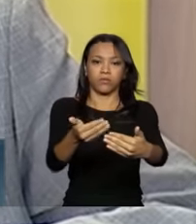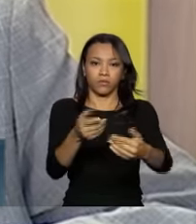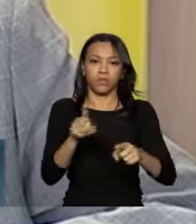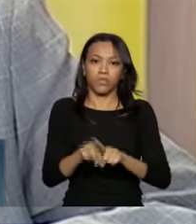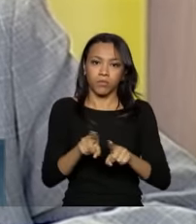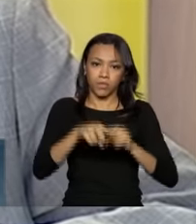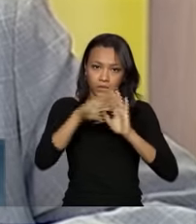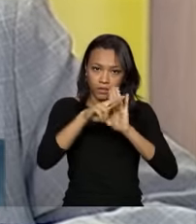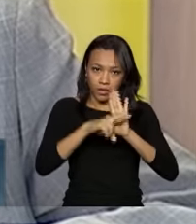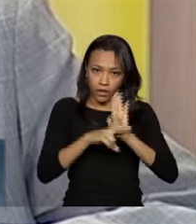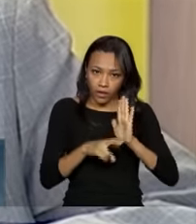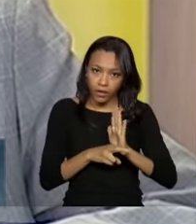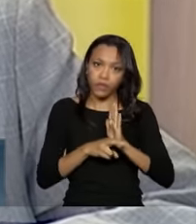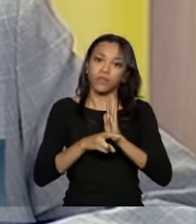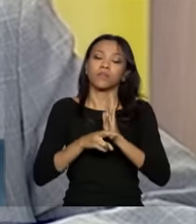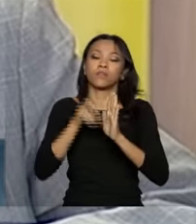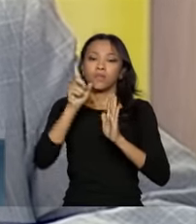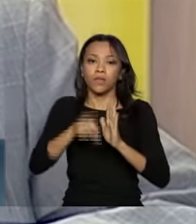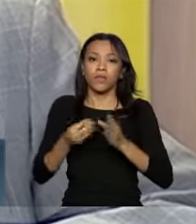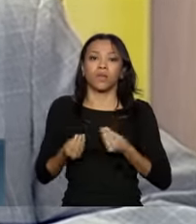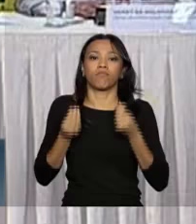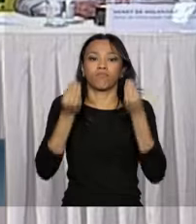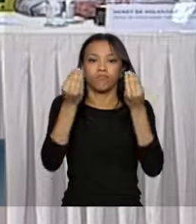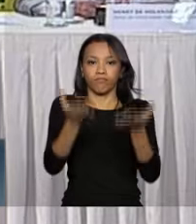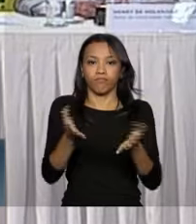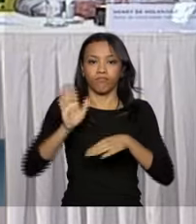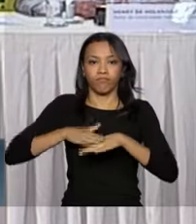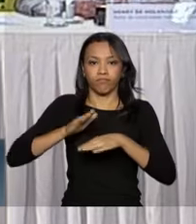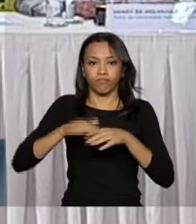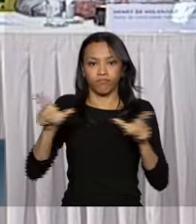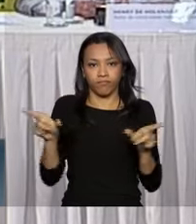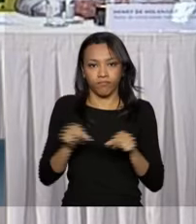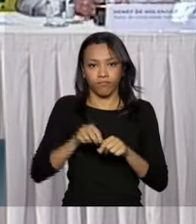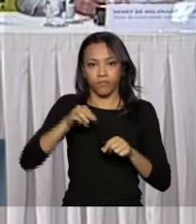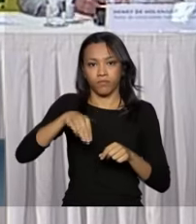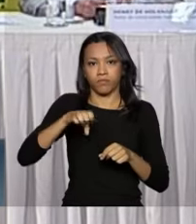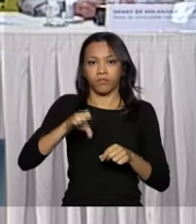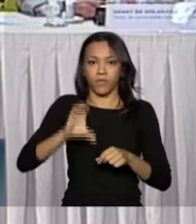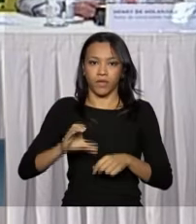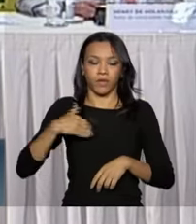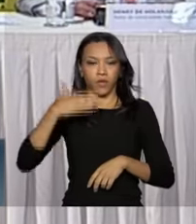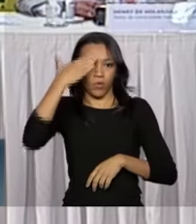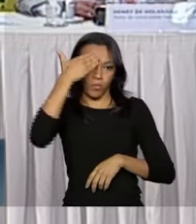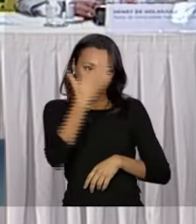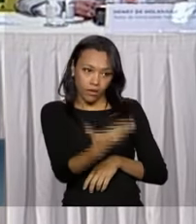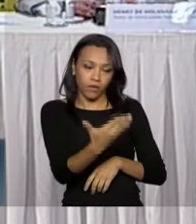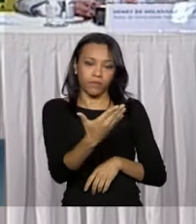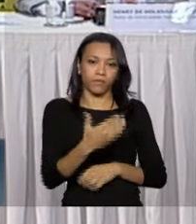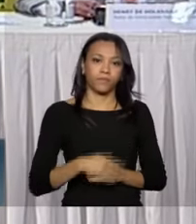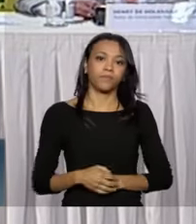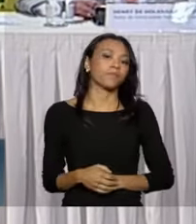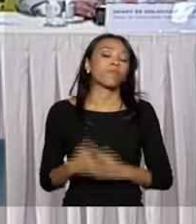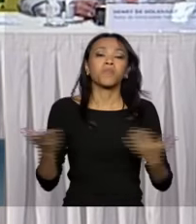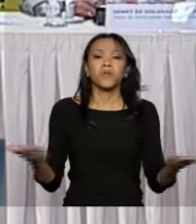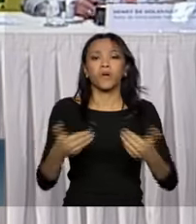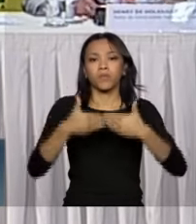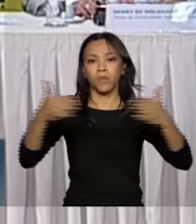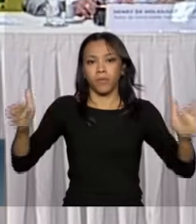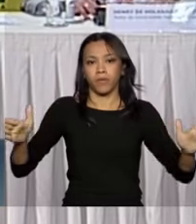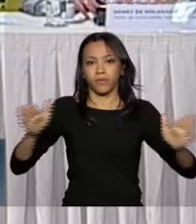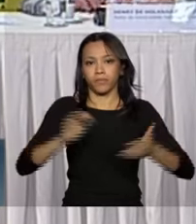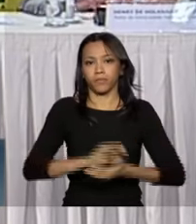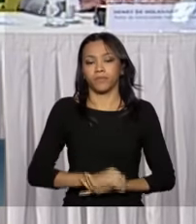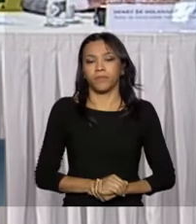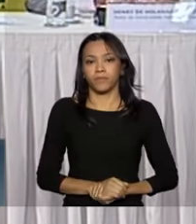são emanadas do Ministério da Educação. Muito obrigado, bom, ministro. Obrigado, reitor. Estamos abertos às questões.